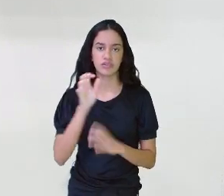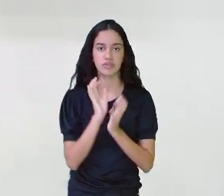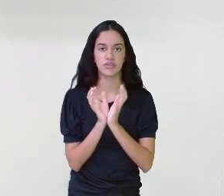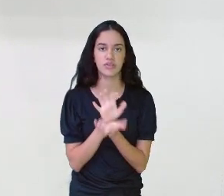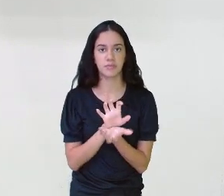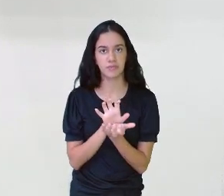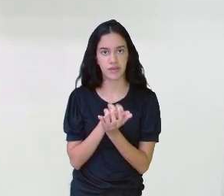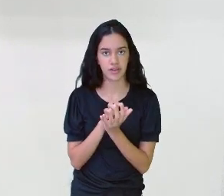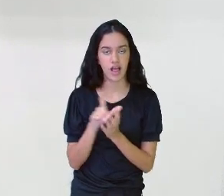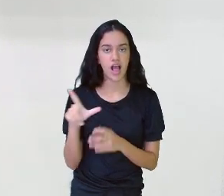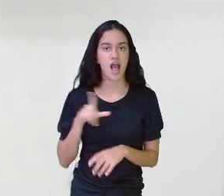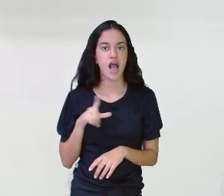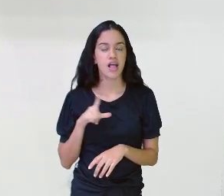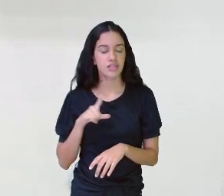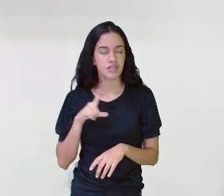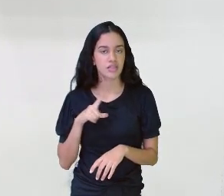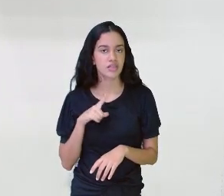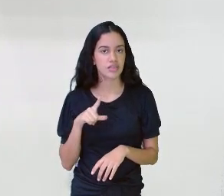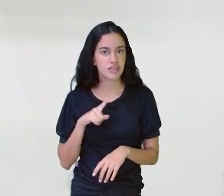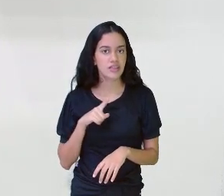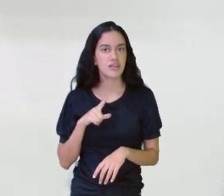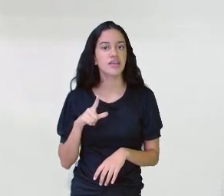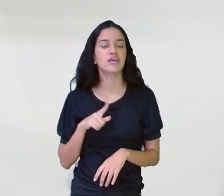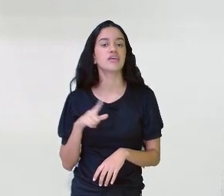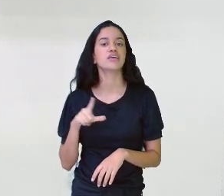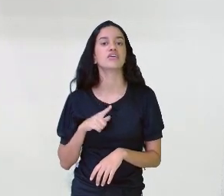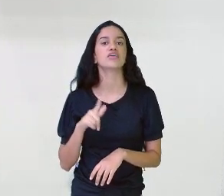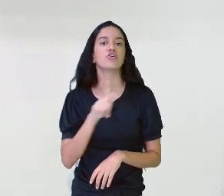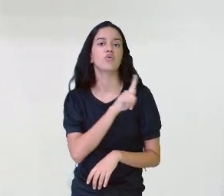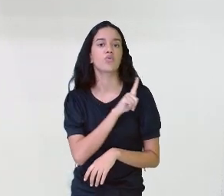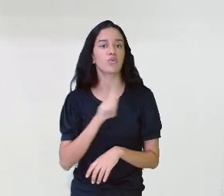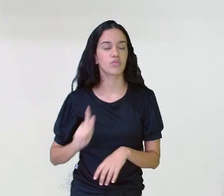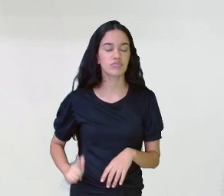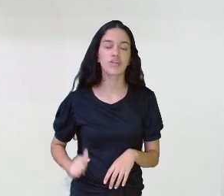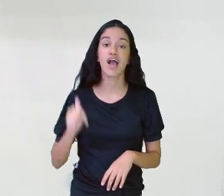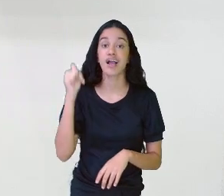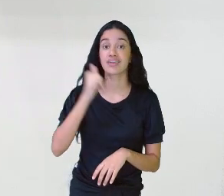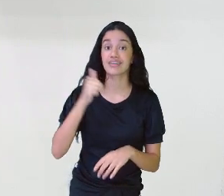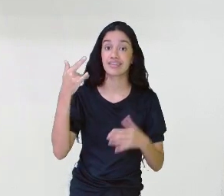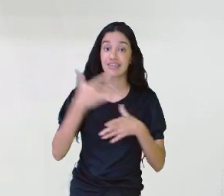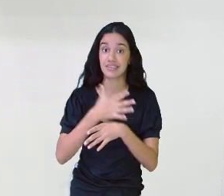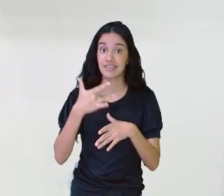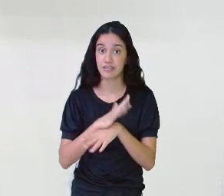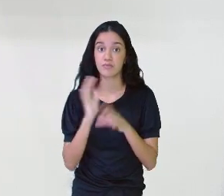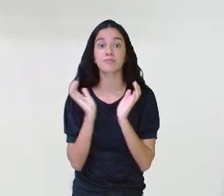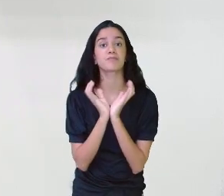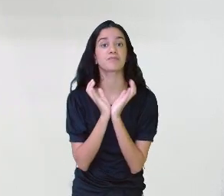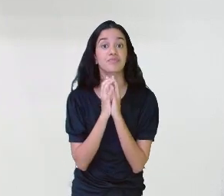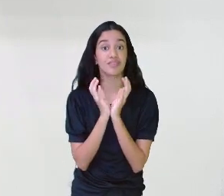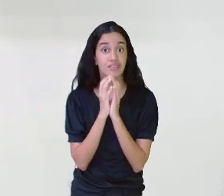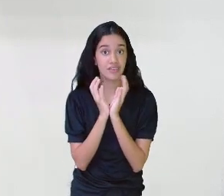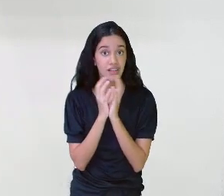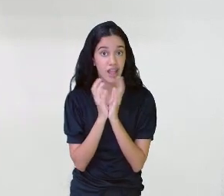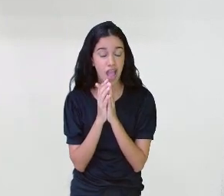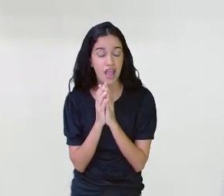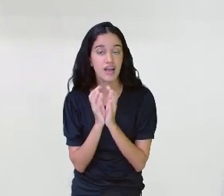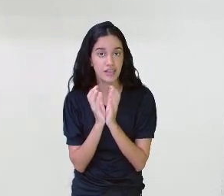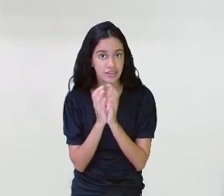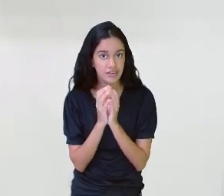tem o governador. Na cidade do Recife nós temos quem? O